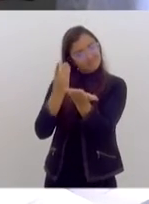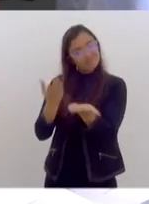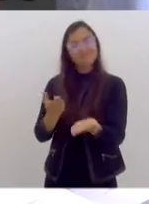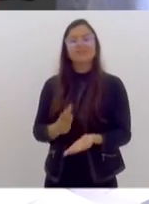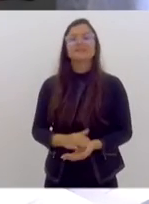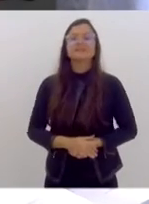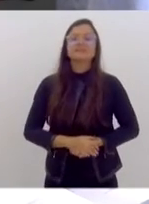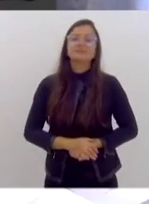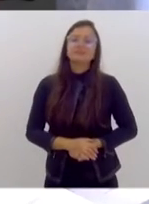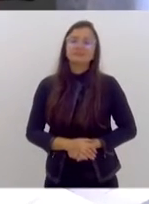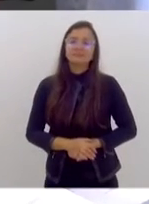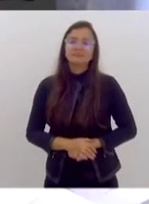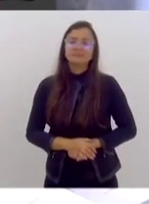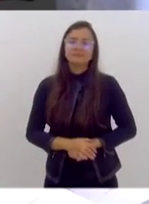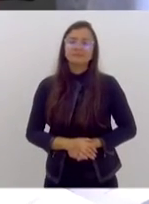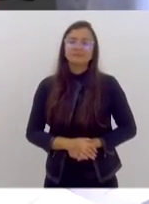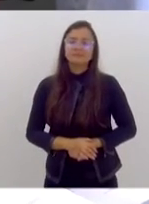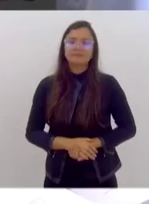bem